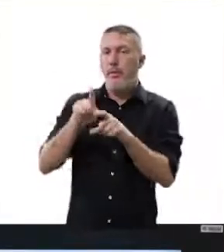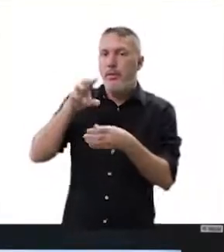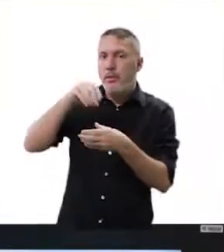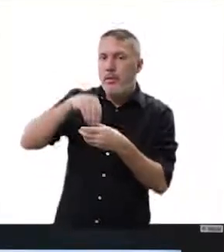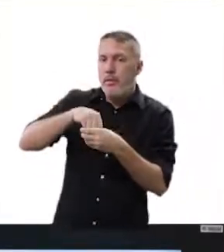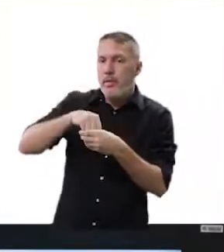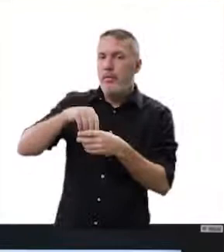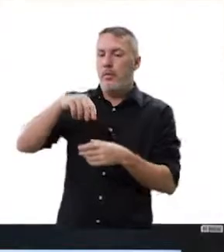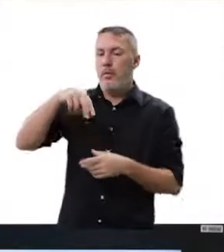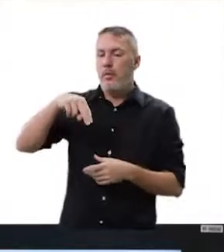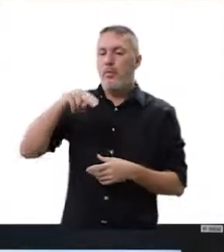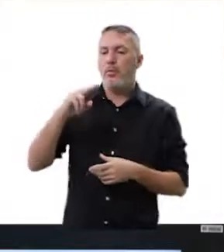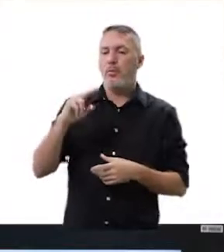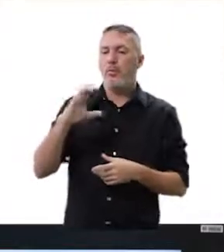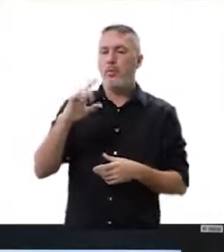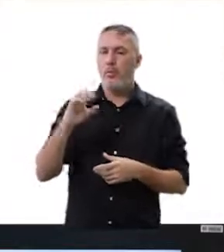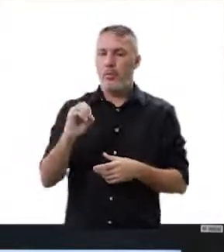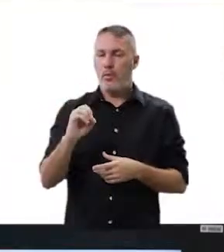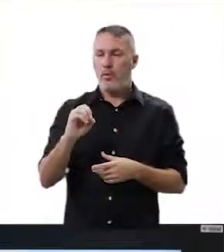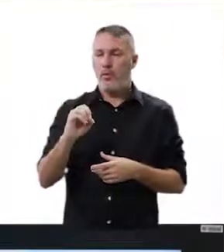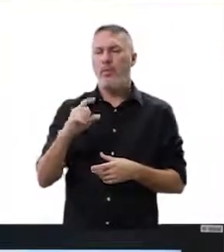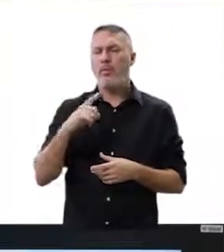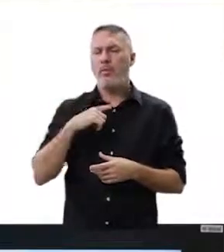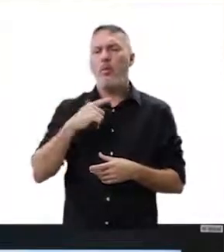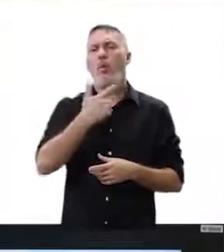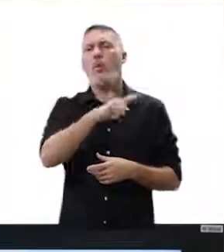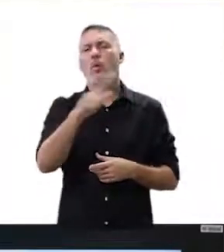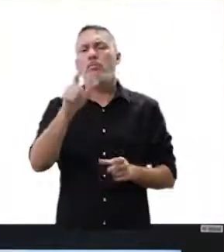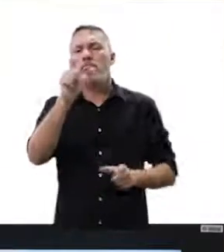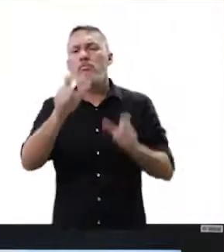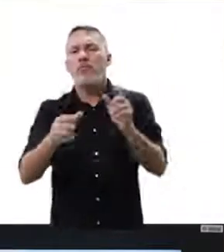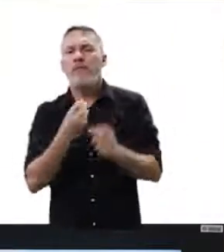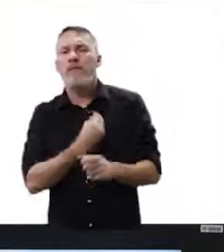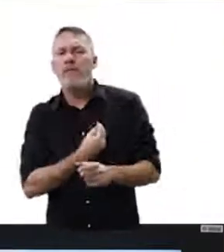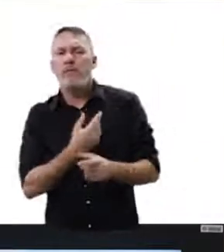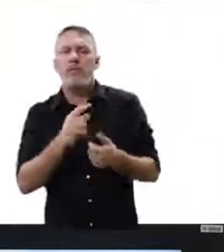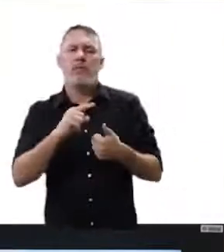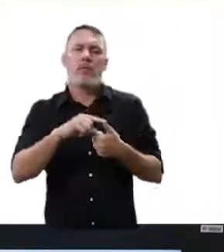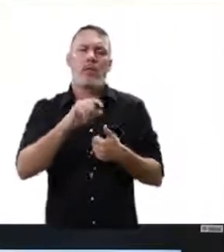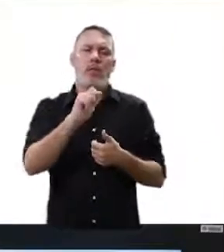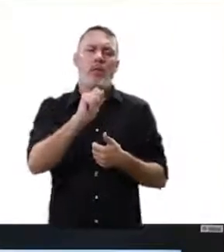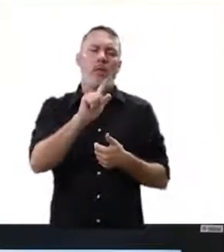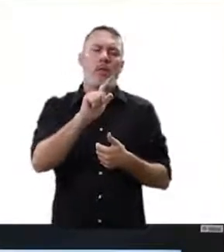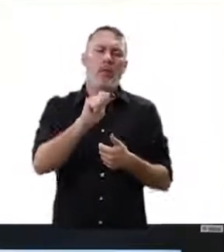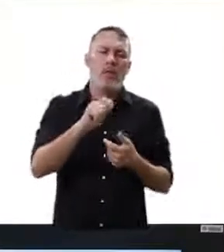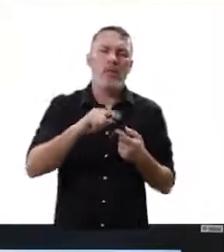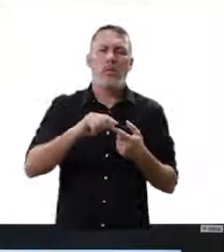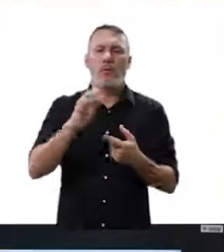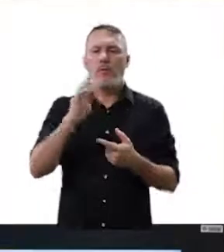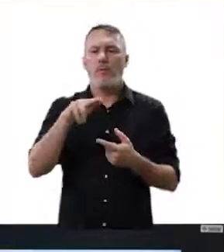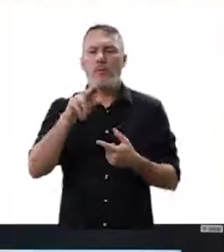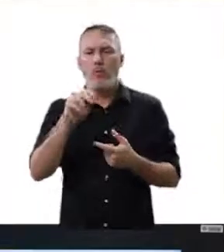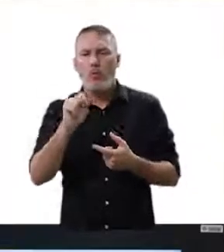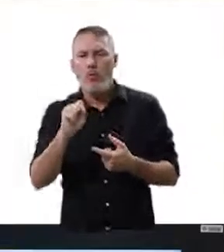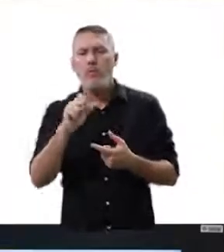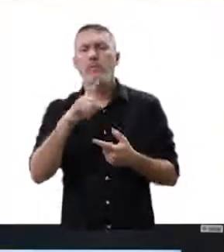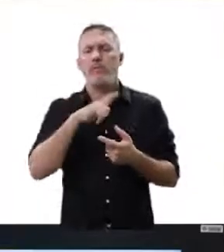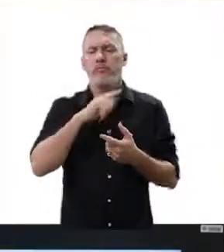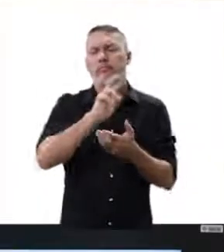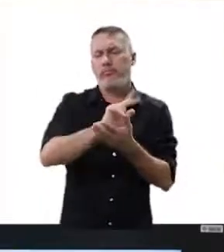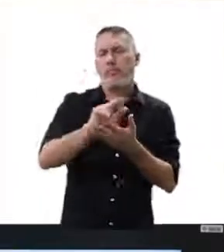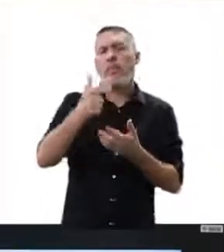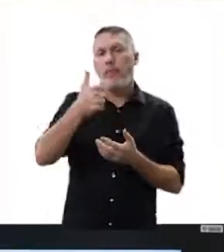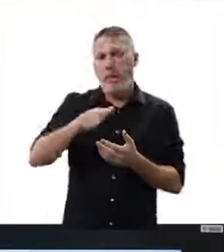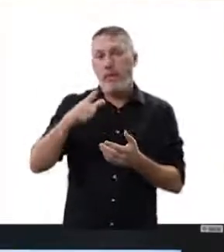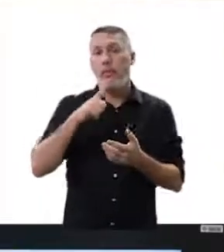dentro do núcleo. Todos os outros seres vivos, algas, protozoários, fungos,